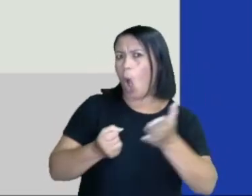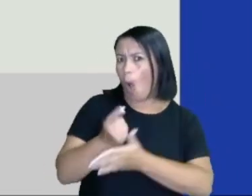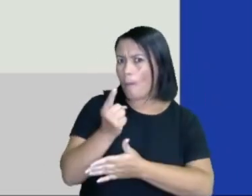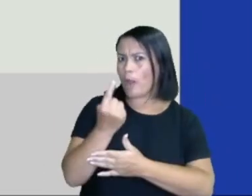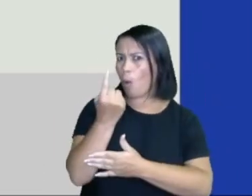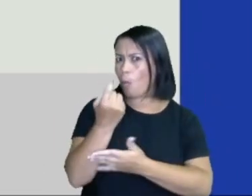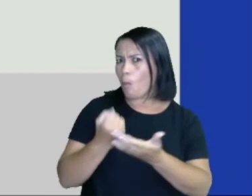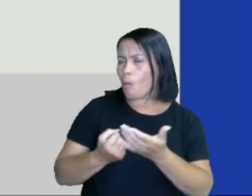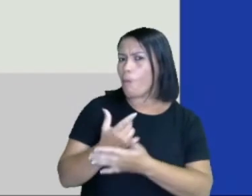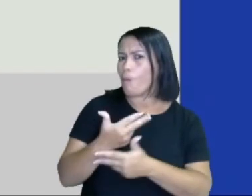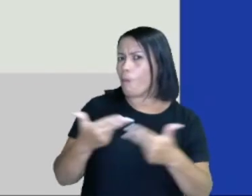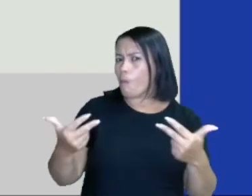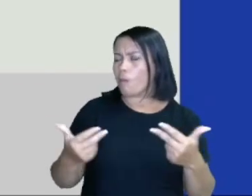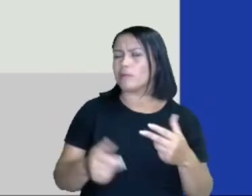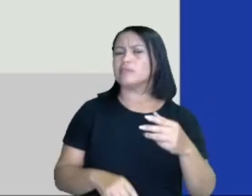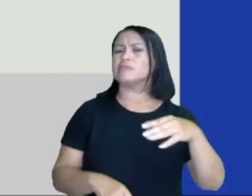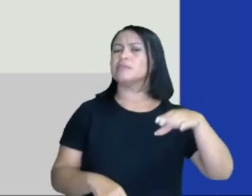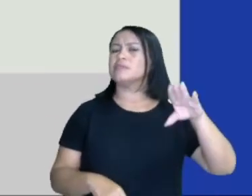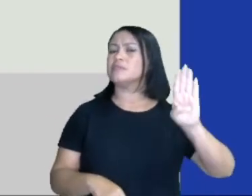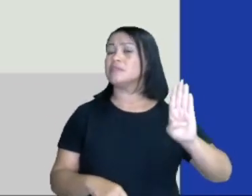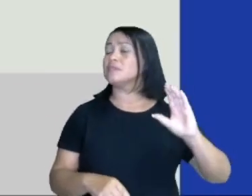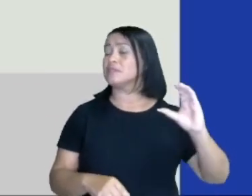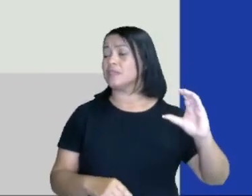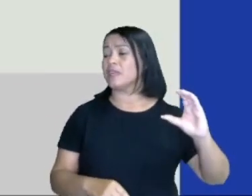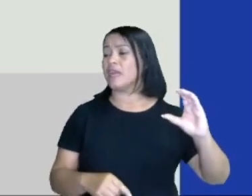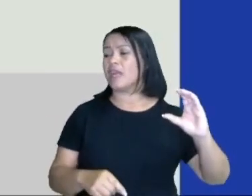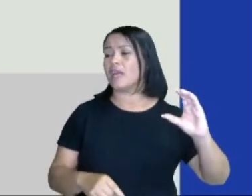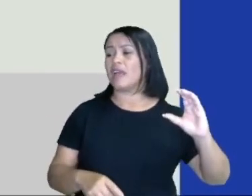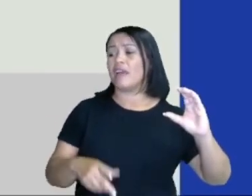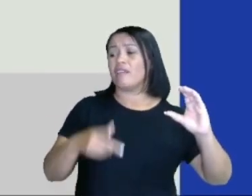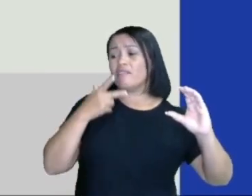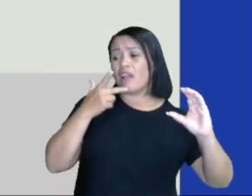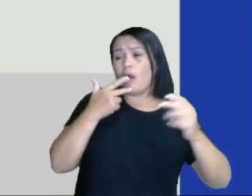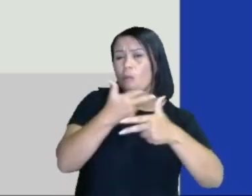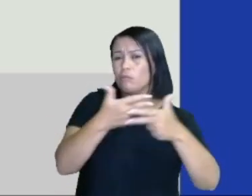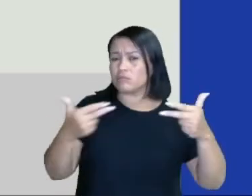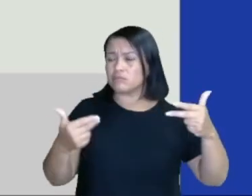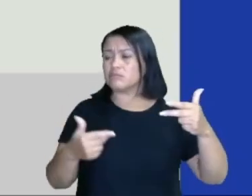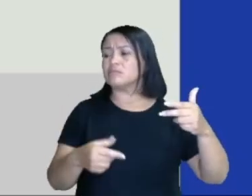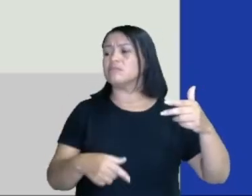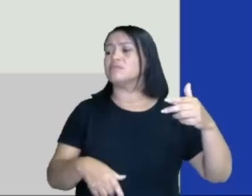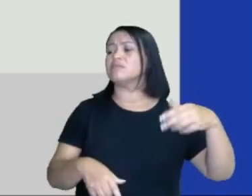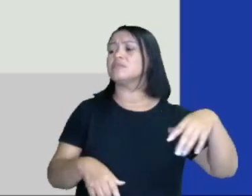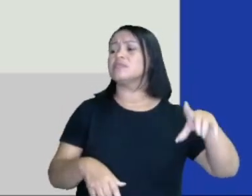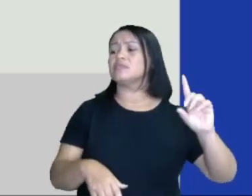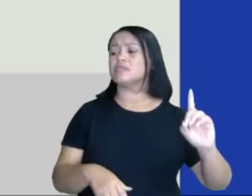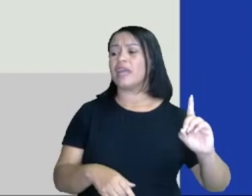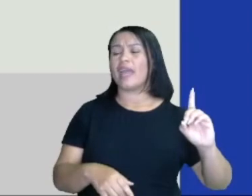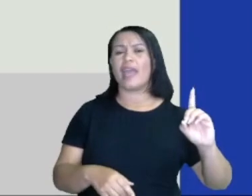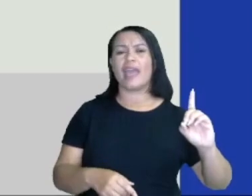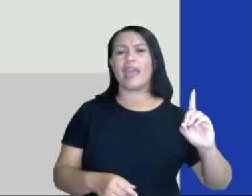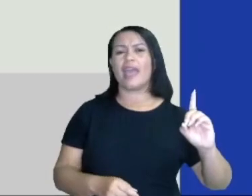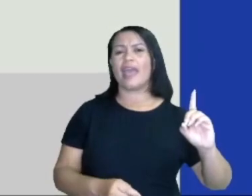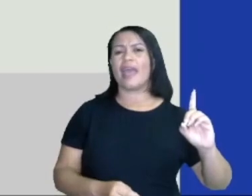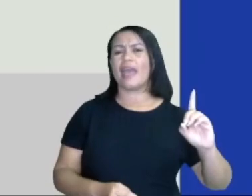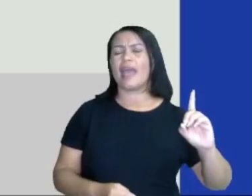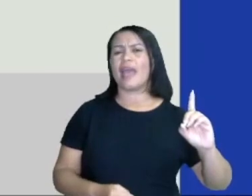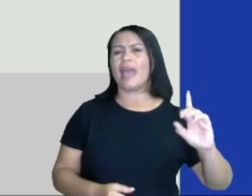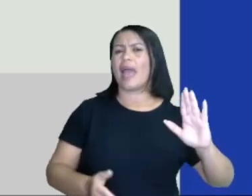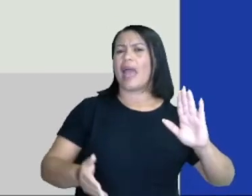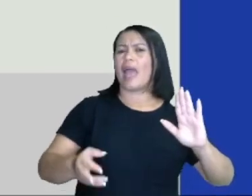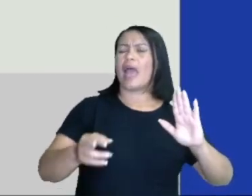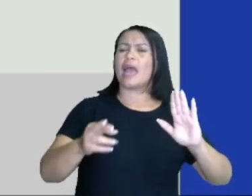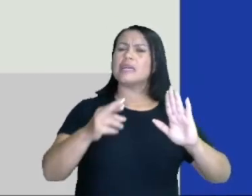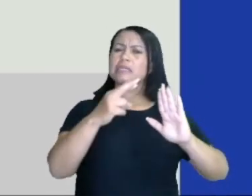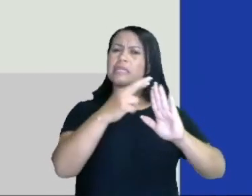produto? Também não. Letra C, fazer uma crítica? Também não. Letra D, estabelecer regras e